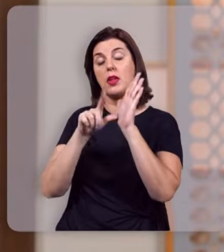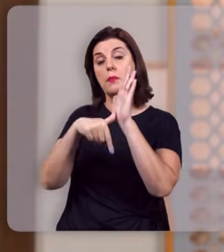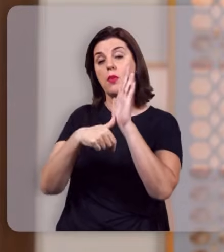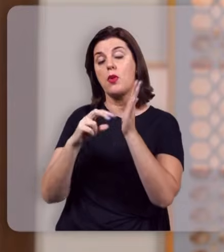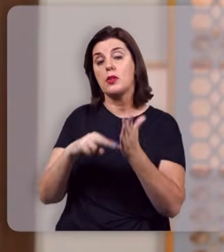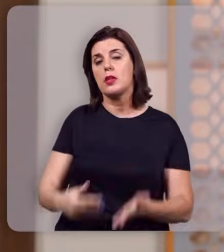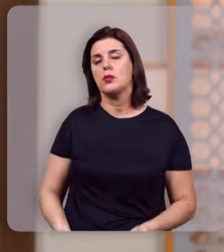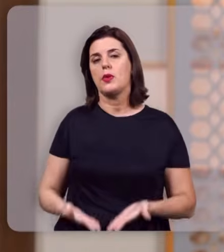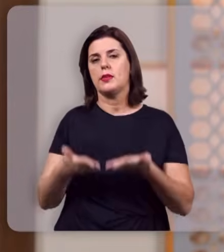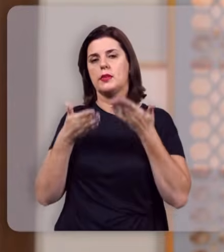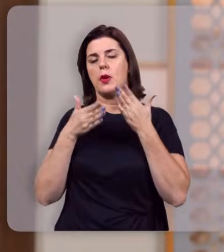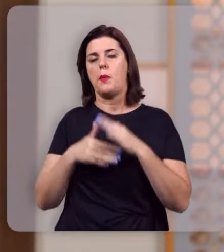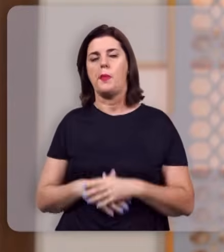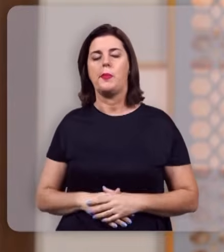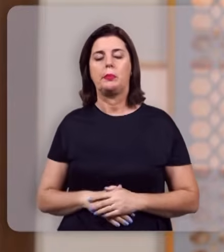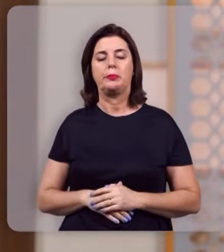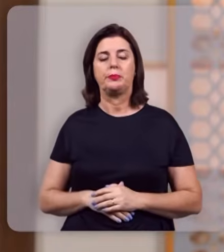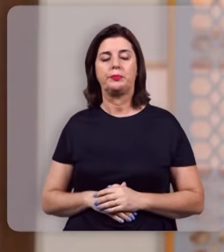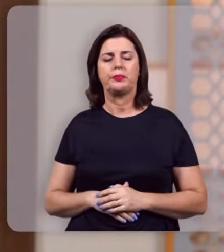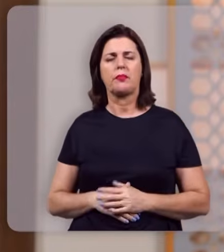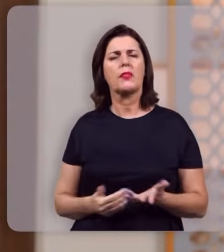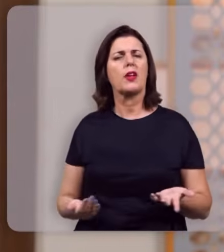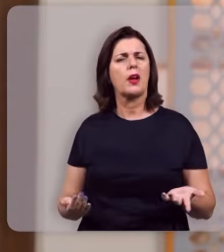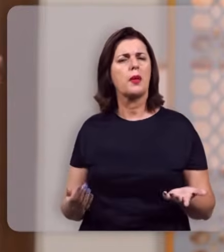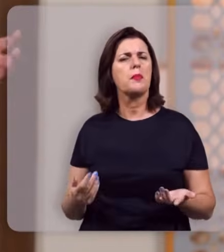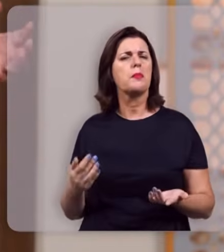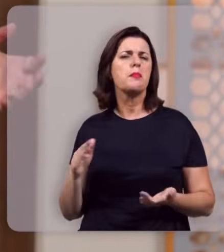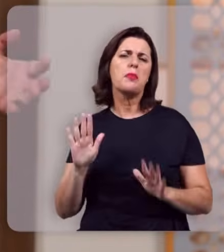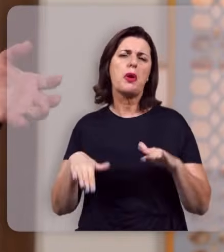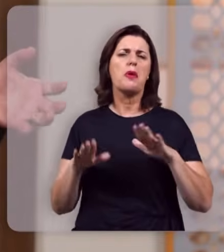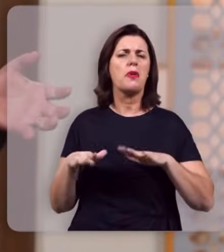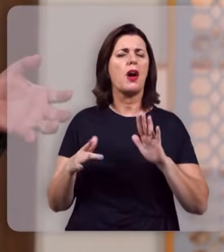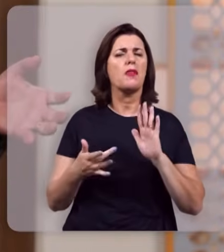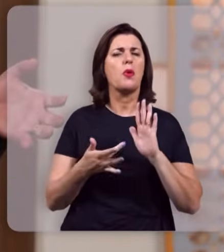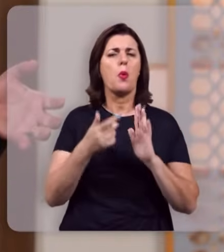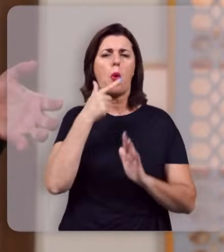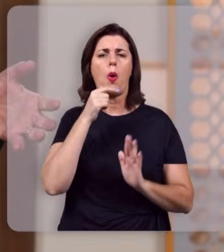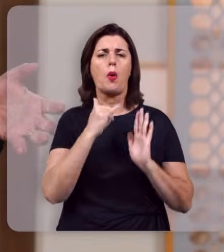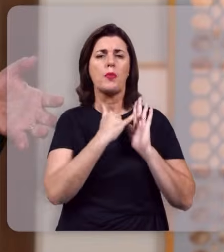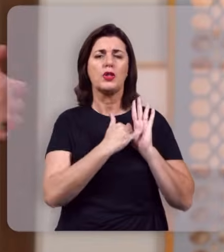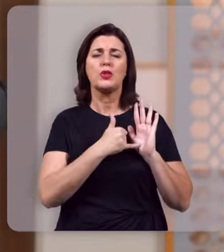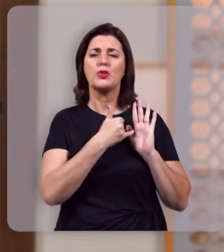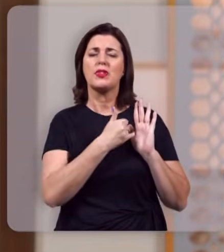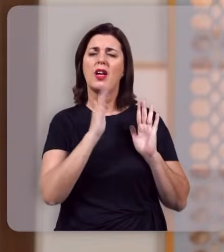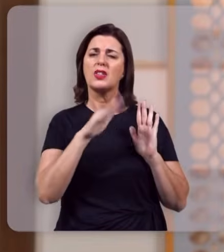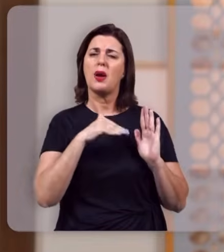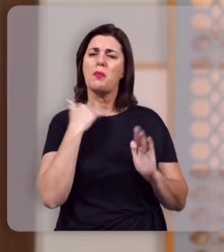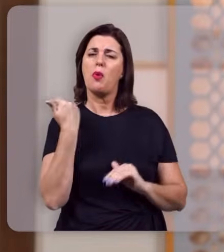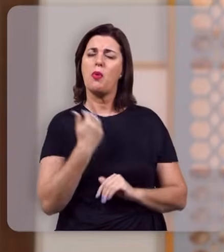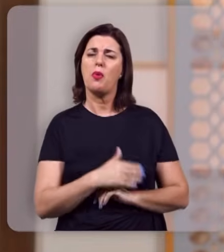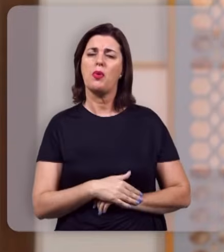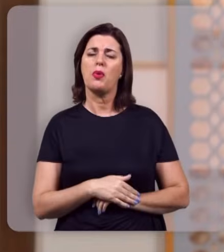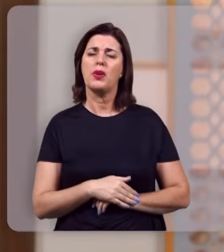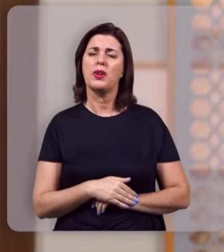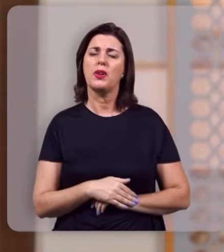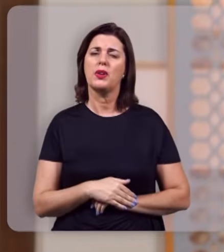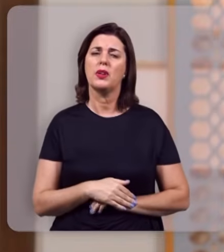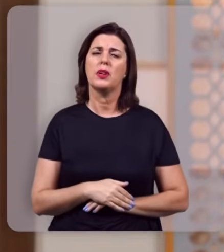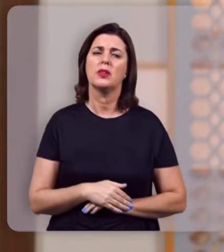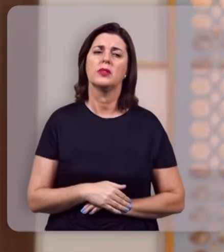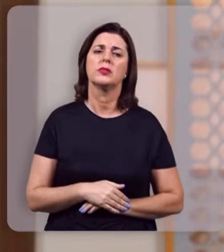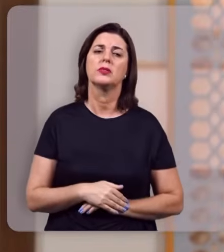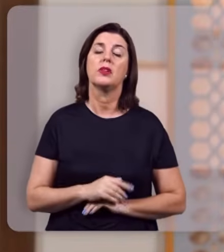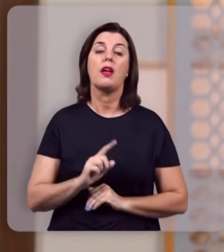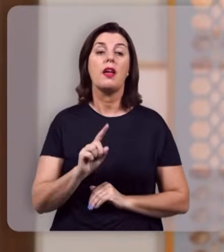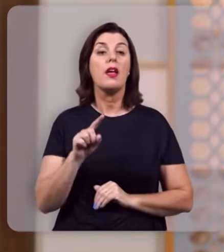da ressurreição. Muito provavelmente José, a essas alturas, já tinha morrido.